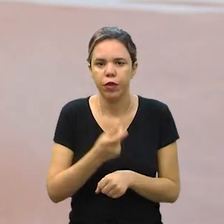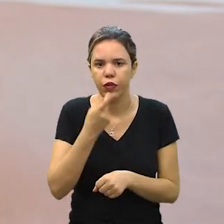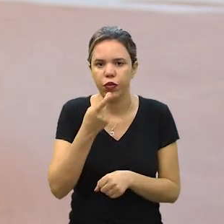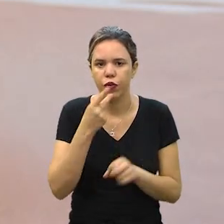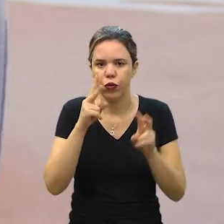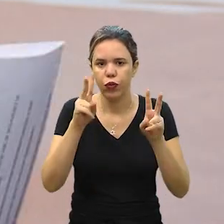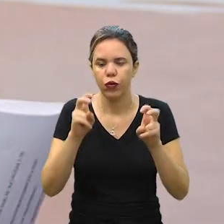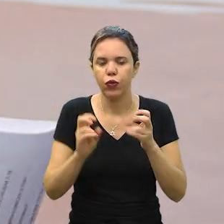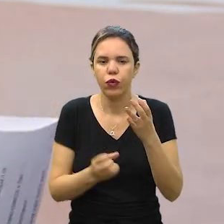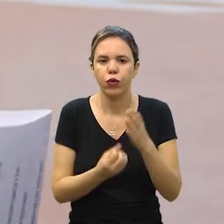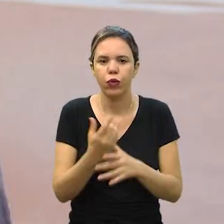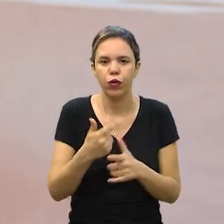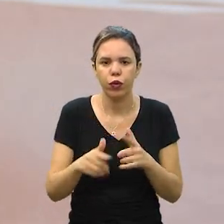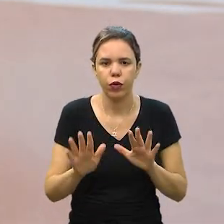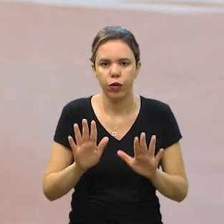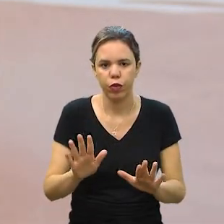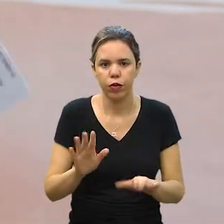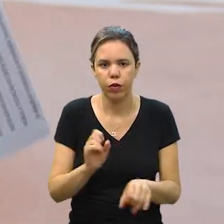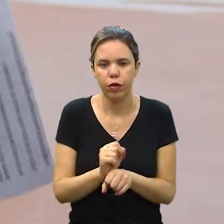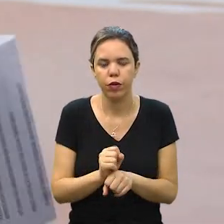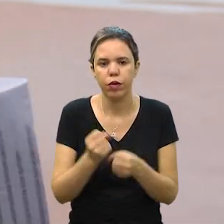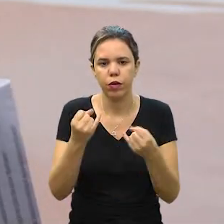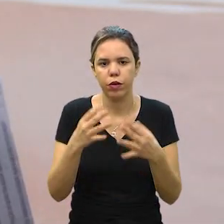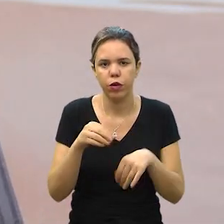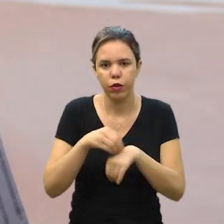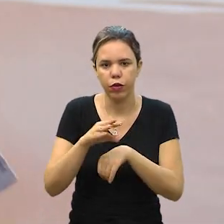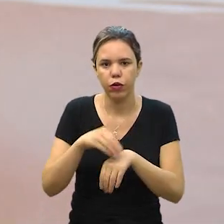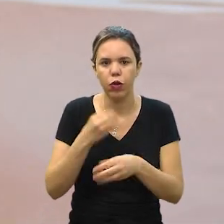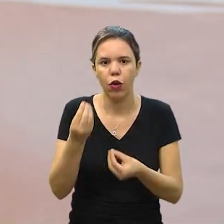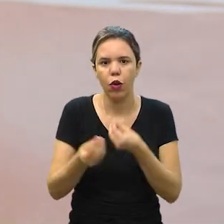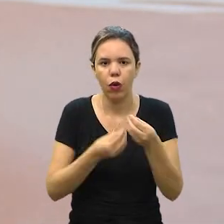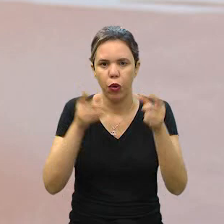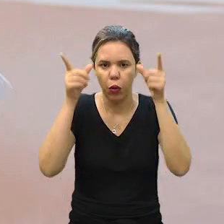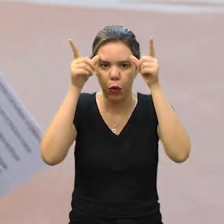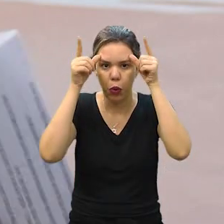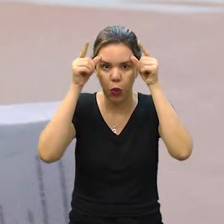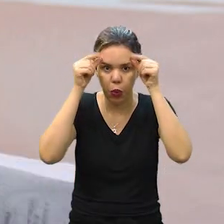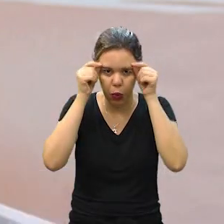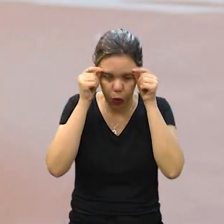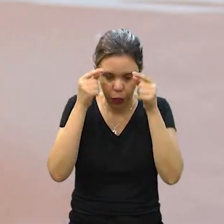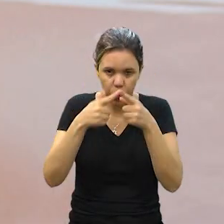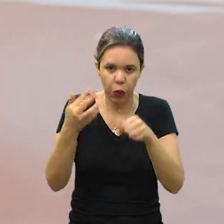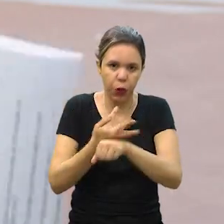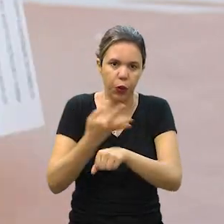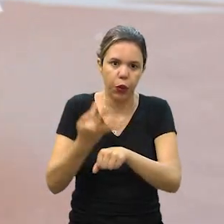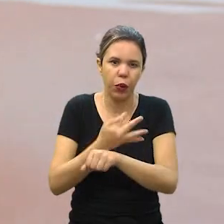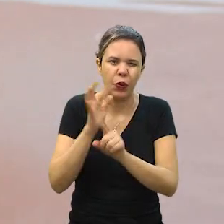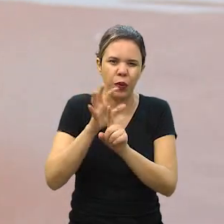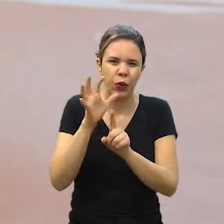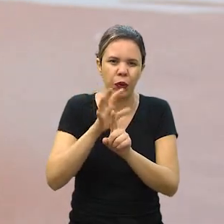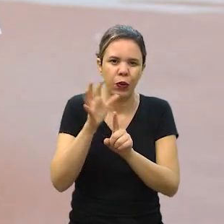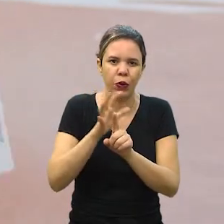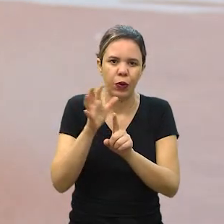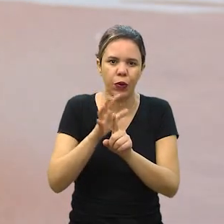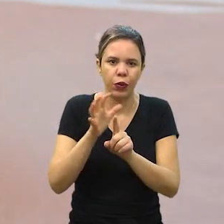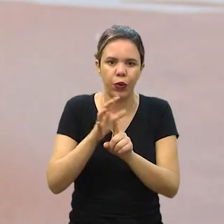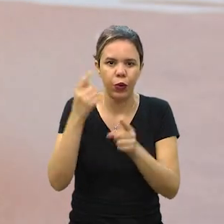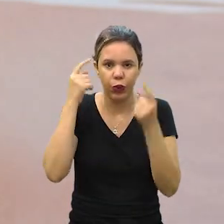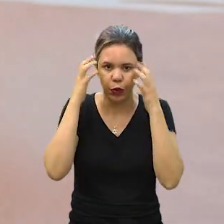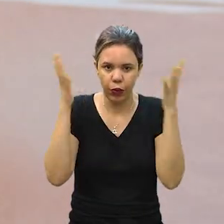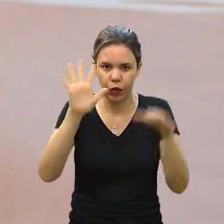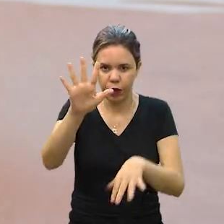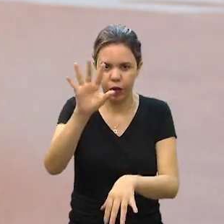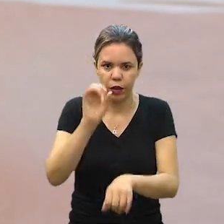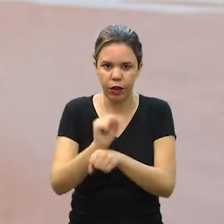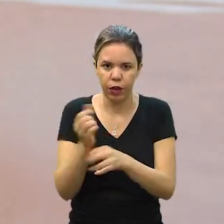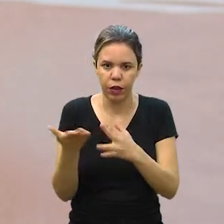está falando aqui do que está acontecendo, mas também vamos dar dicas de como aliviar toda essa sobrecarga, essa pressão na nossa